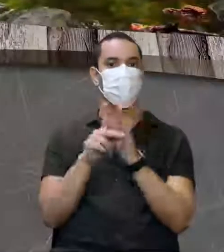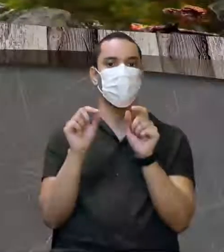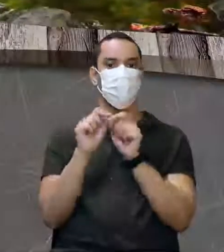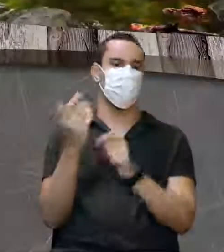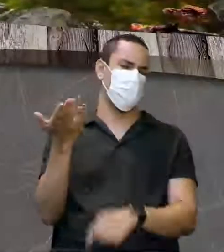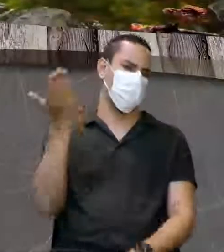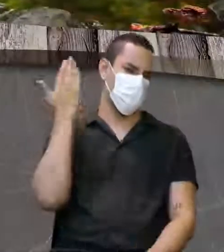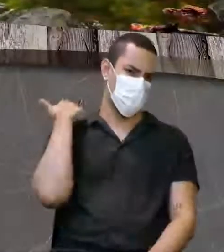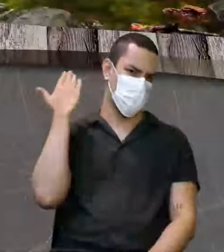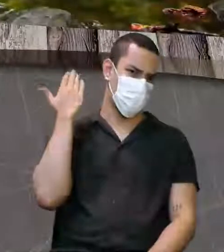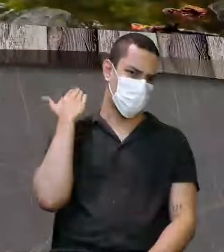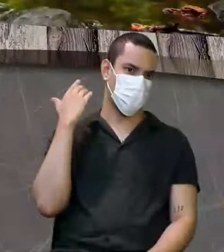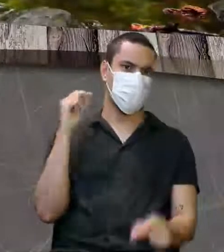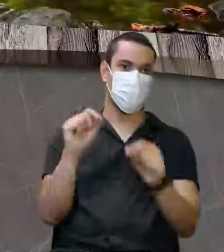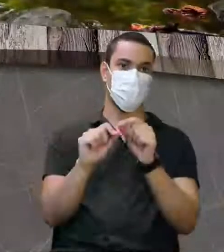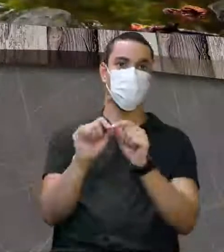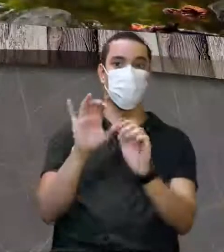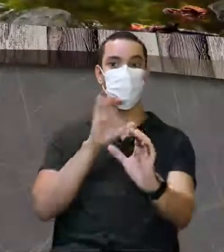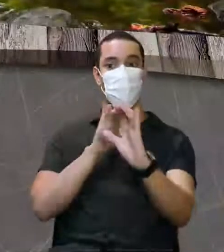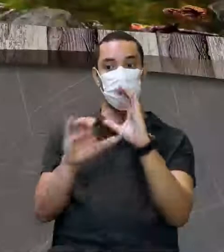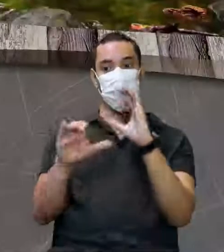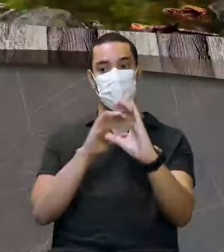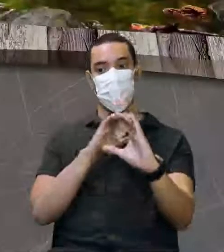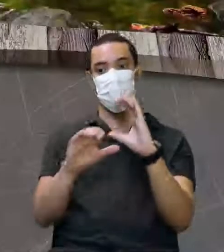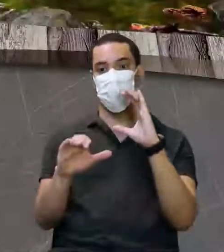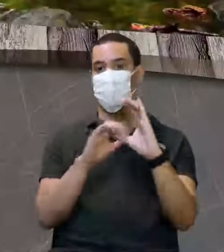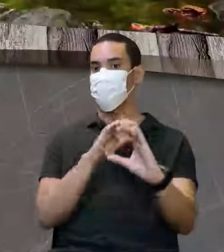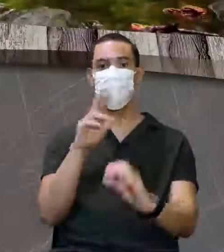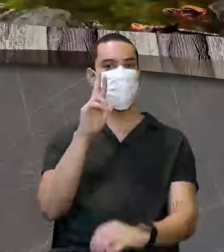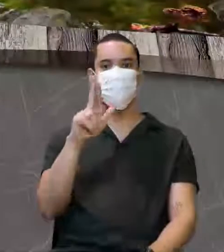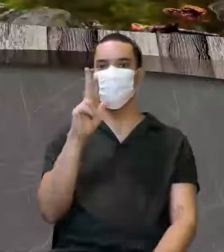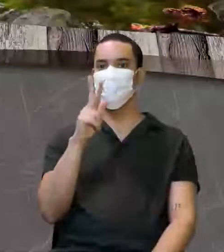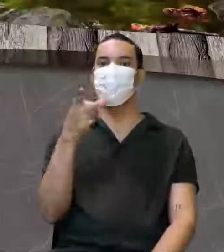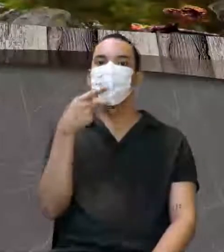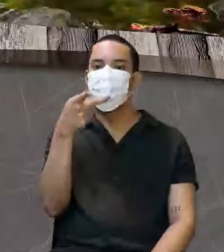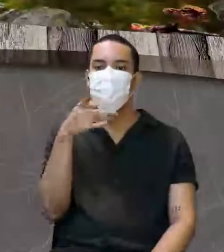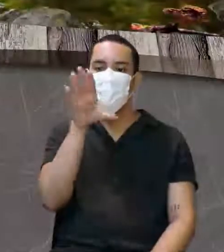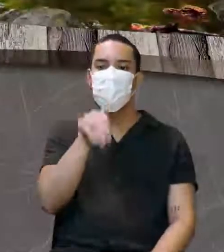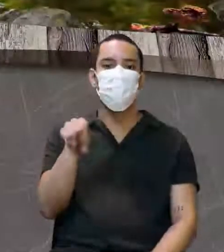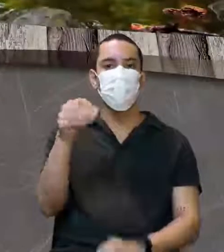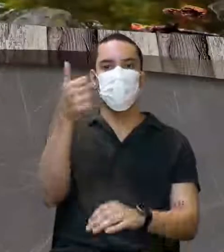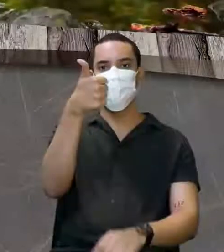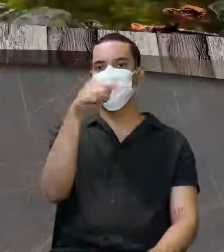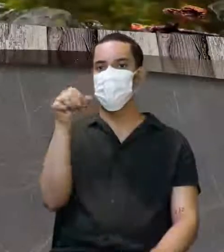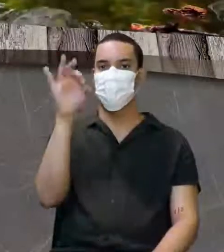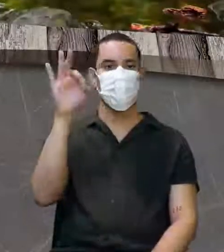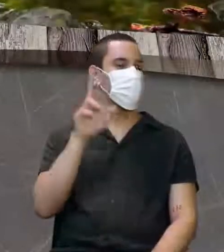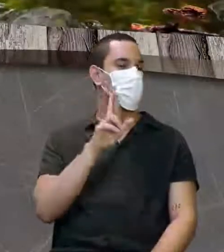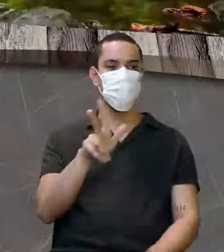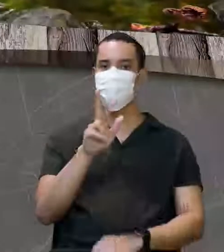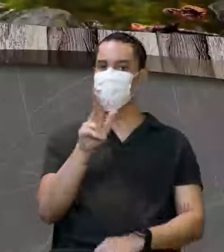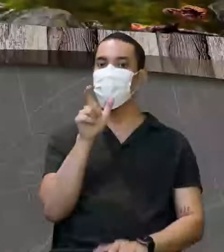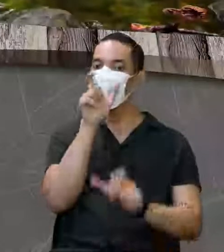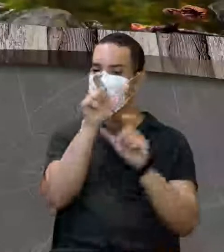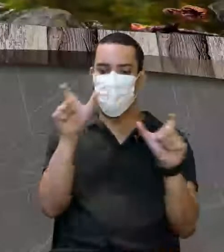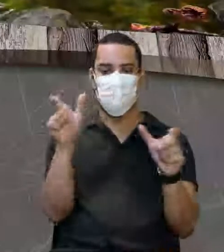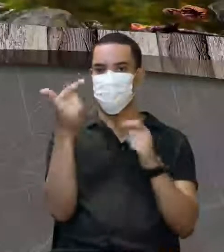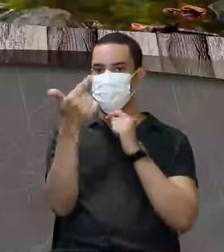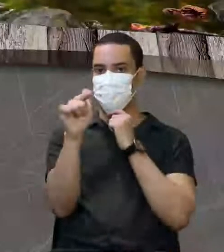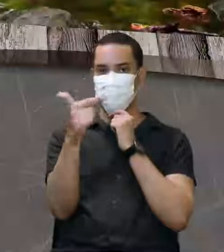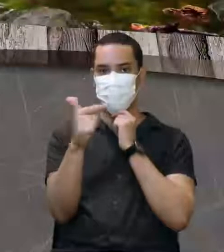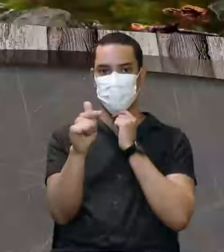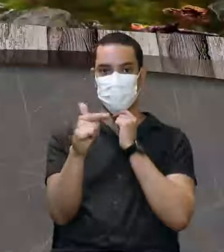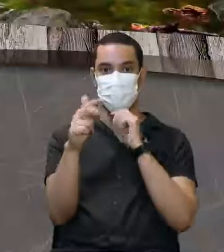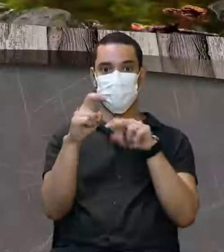esses processos de comunicação. Não era fala ainda, tá bom? Mas isso foi importante. Então, para se